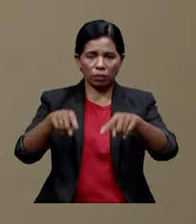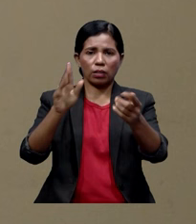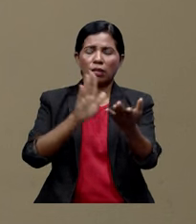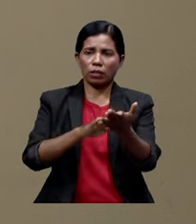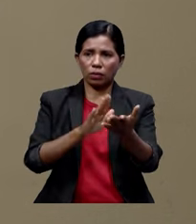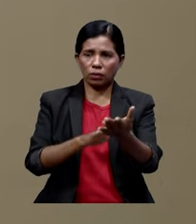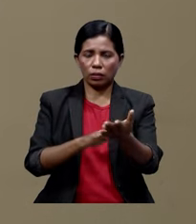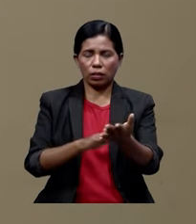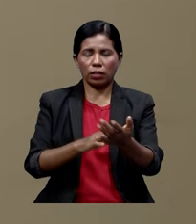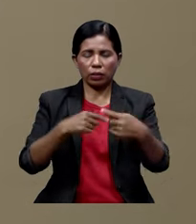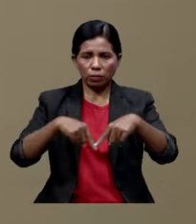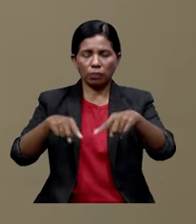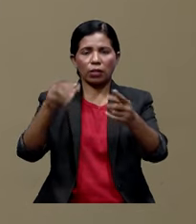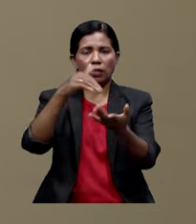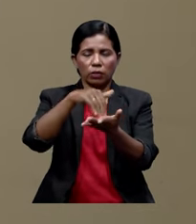para estudarem.